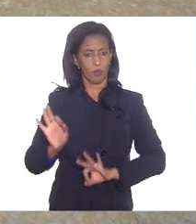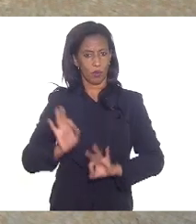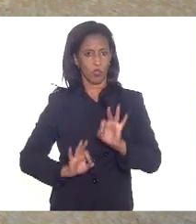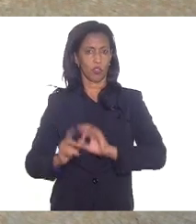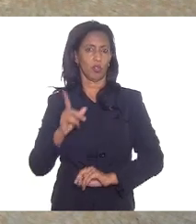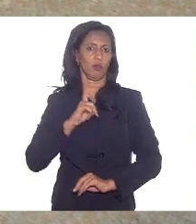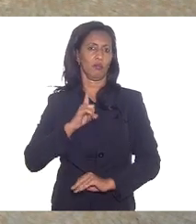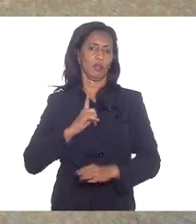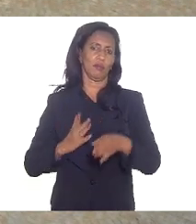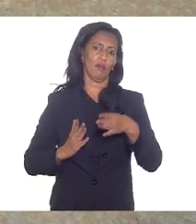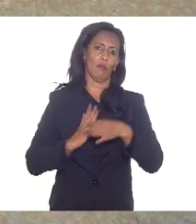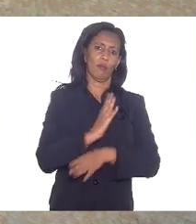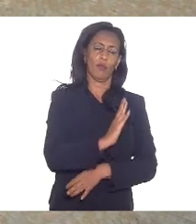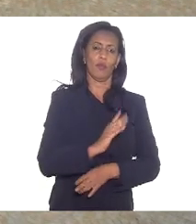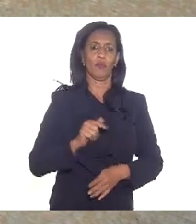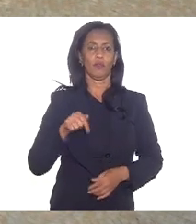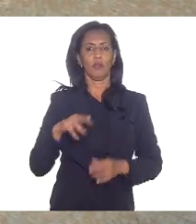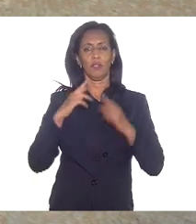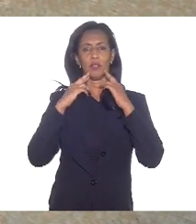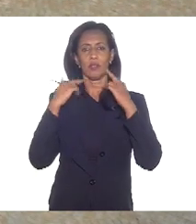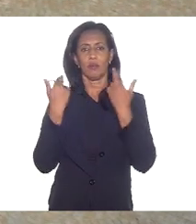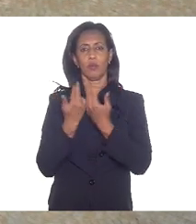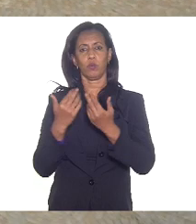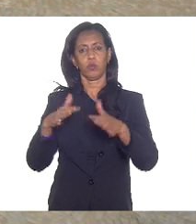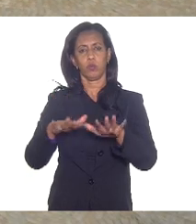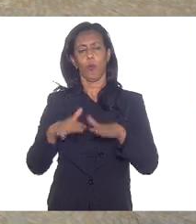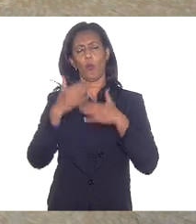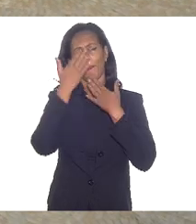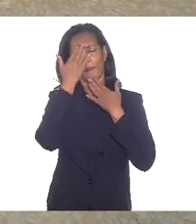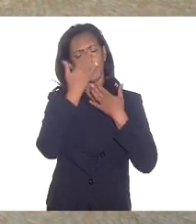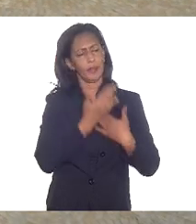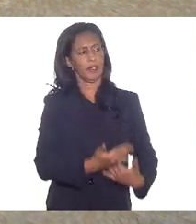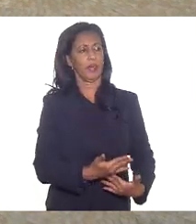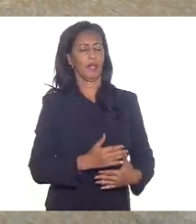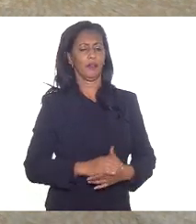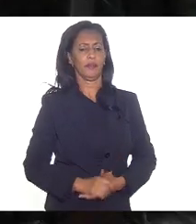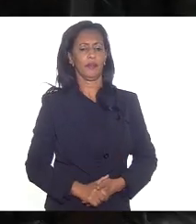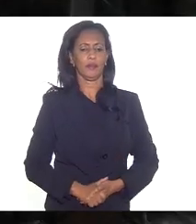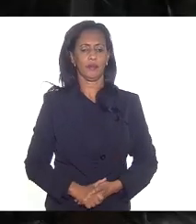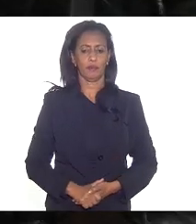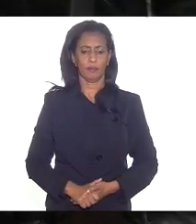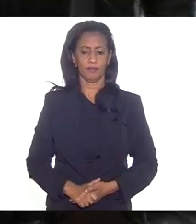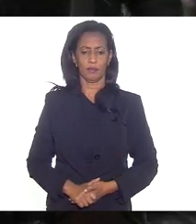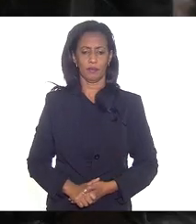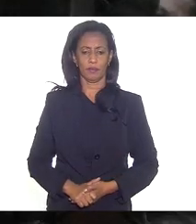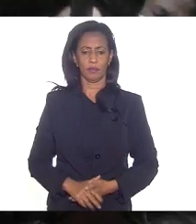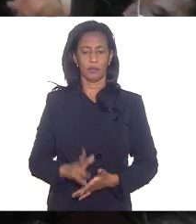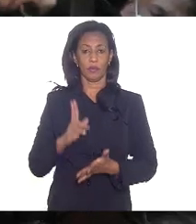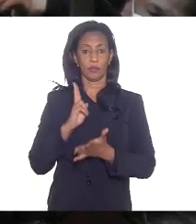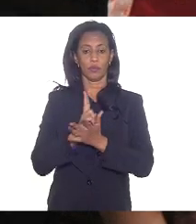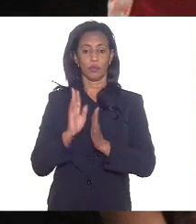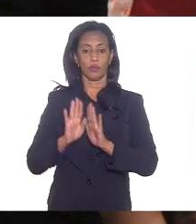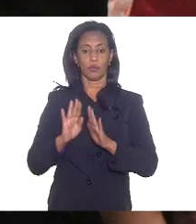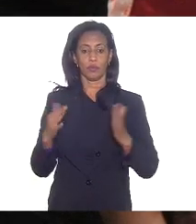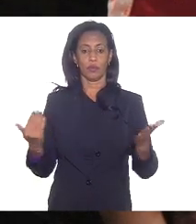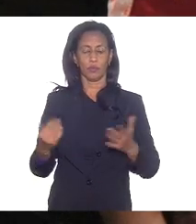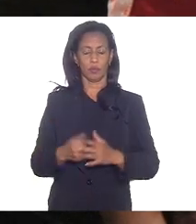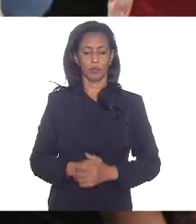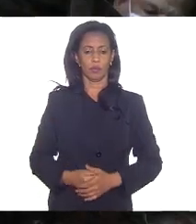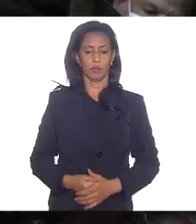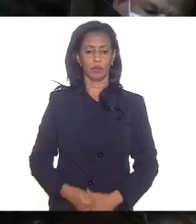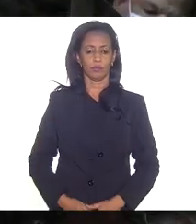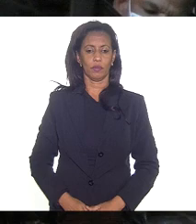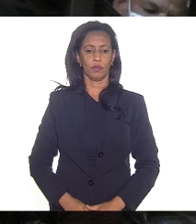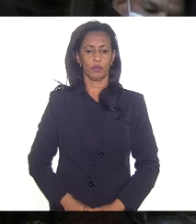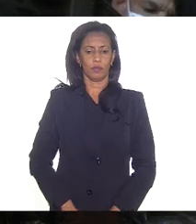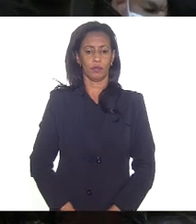tenha sido aprovado nessa sessão, senhor presidente. Obrigado. Continua aberta a declaração de voto. Pela ordem, presidente. Pela